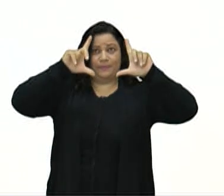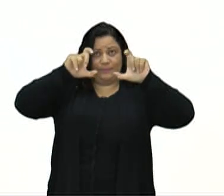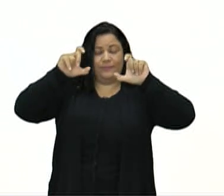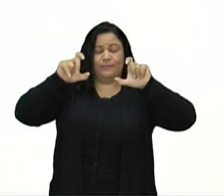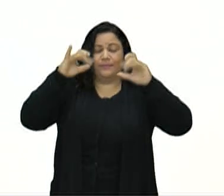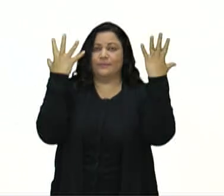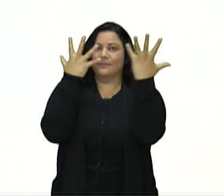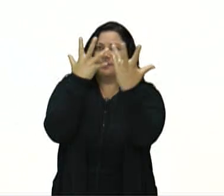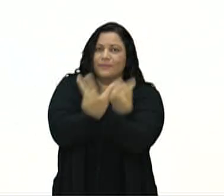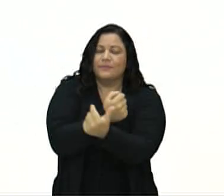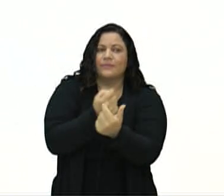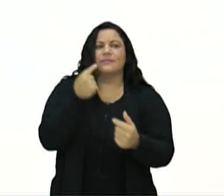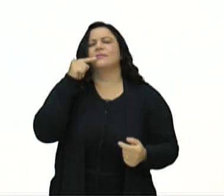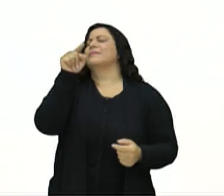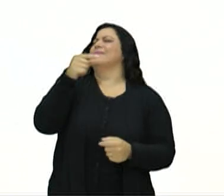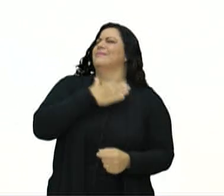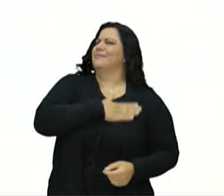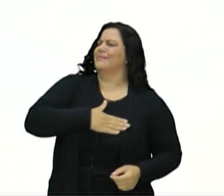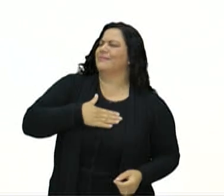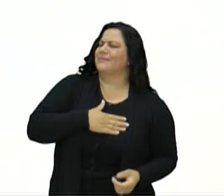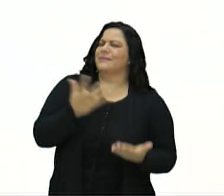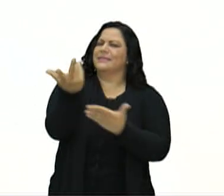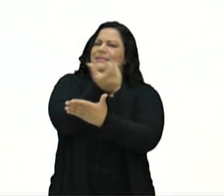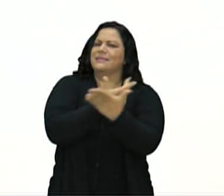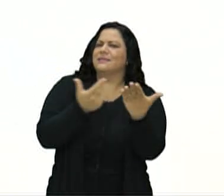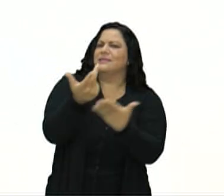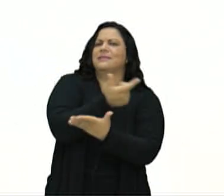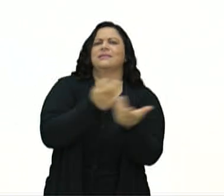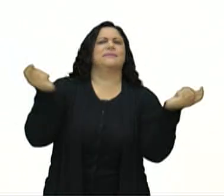maneira que ela está desenhada e ela serve para nós,